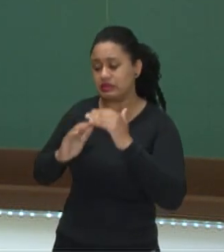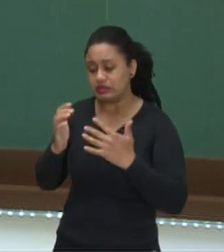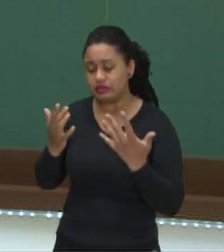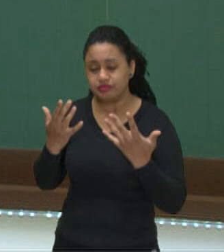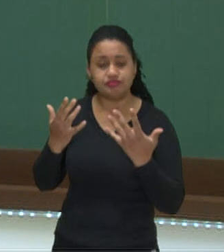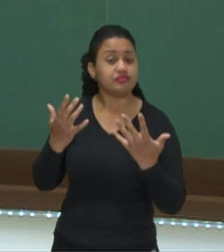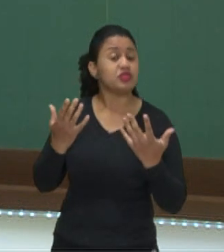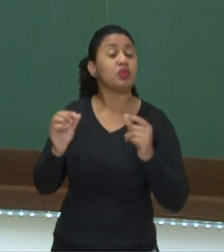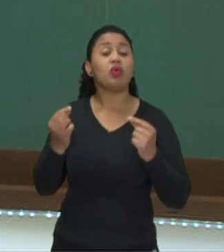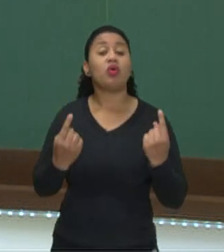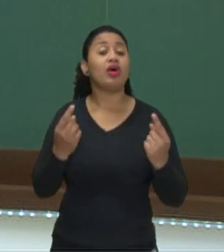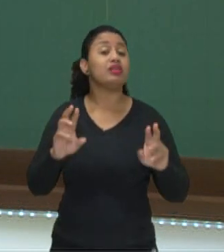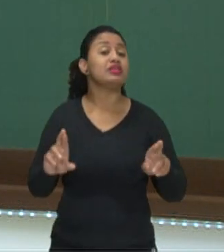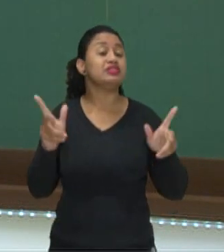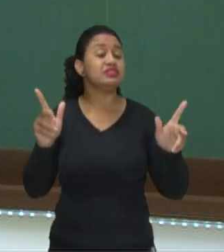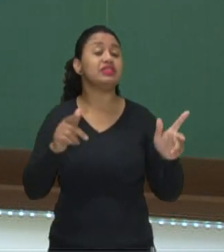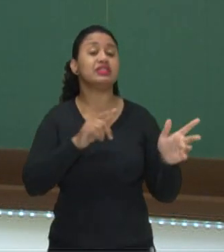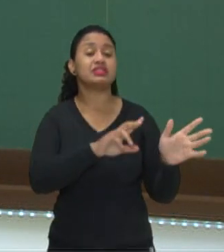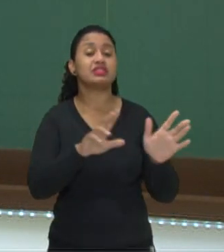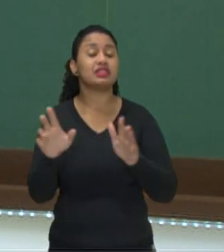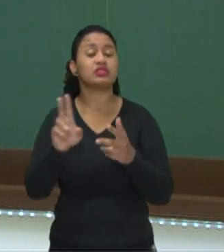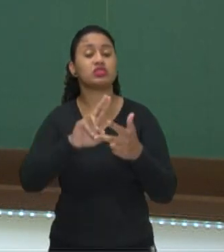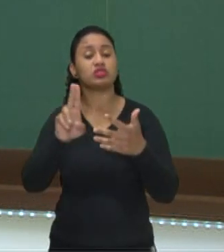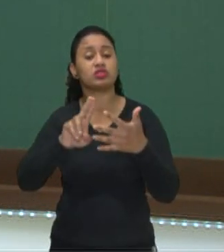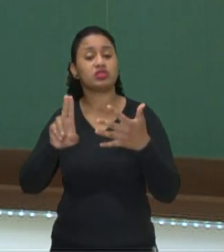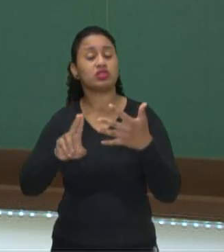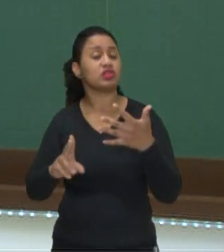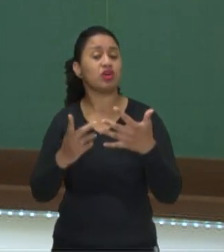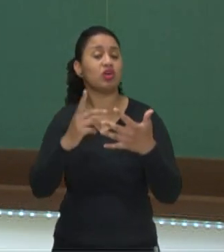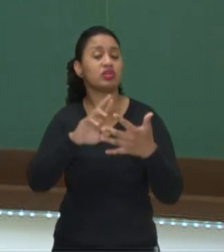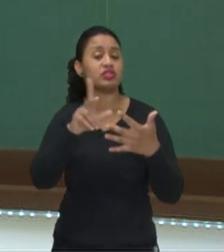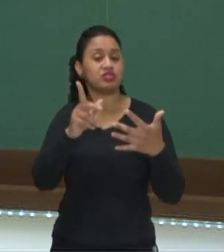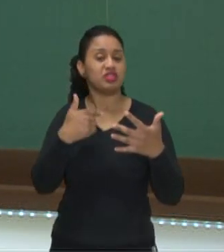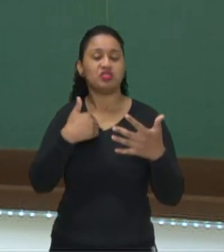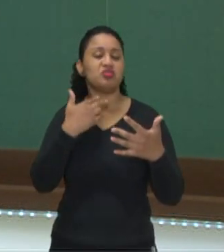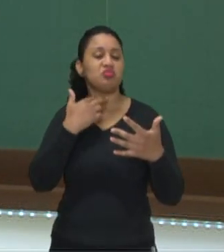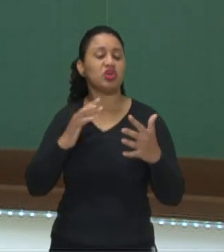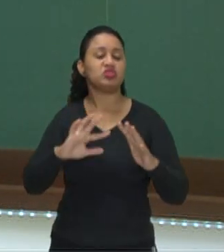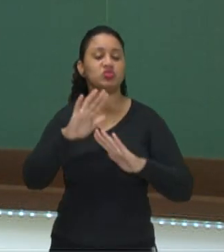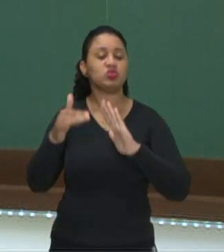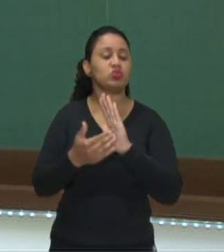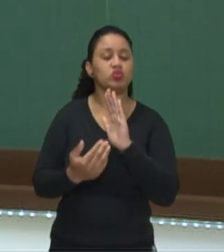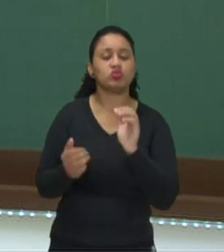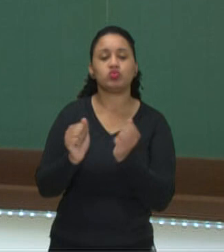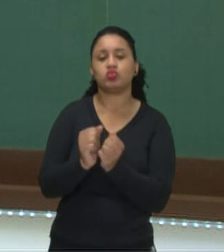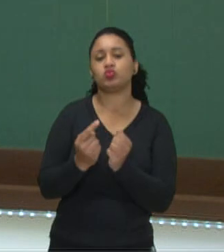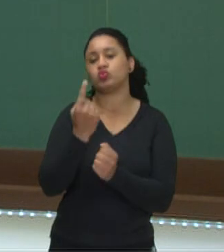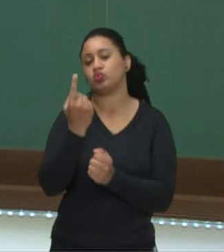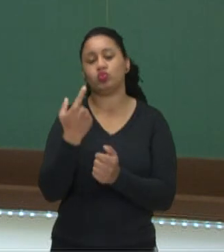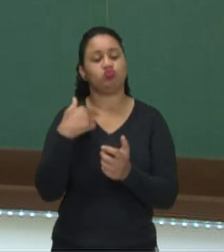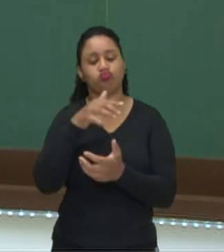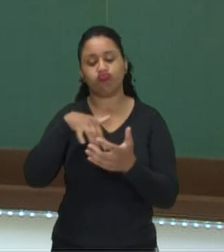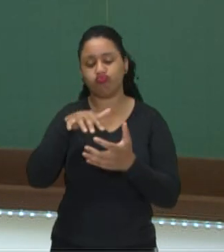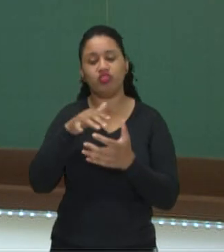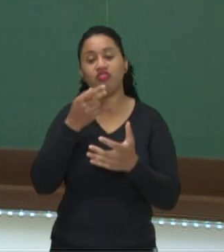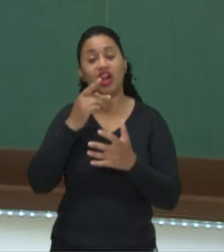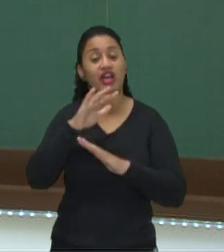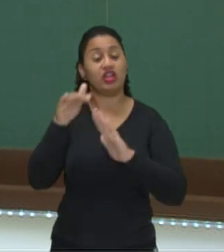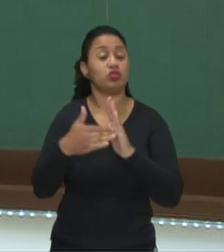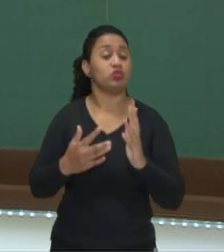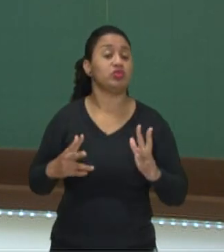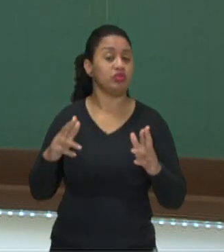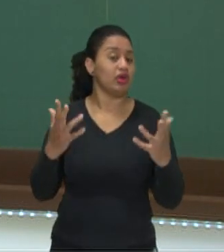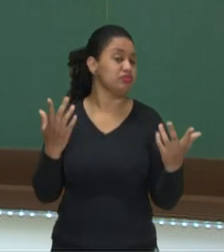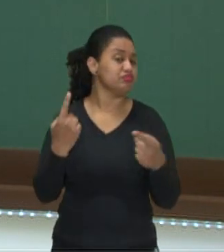que diferencia toda essa nomenclatura? Por que eu não posso colocar tudo dentro do mesmo balaio e falar que é tudo a